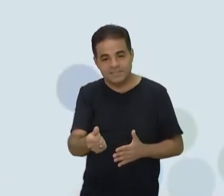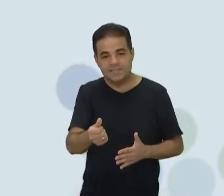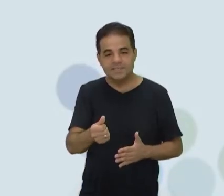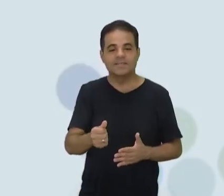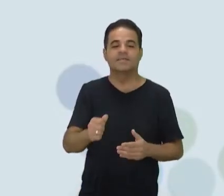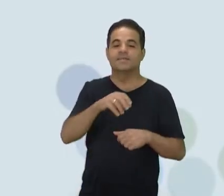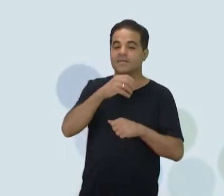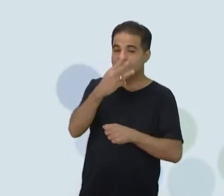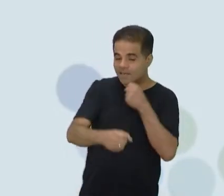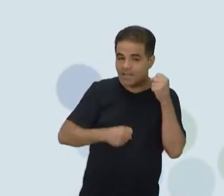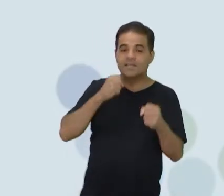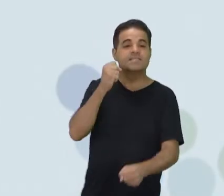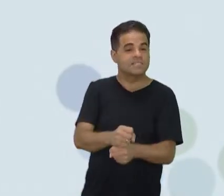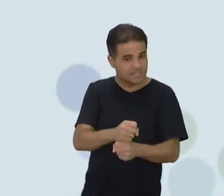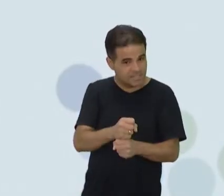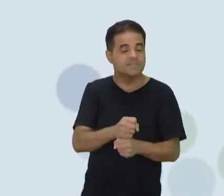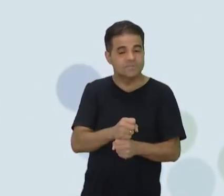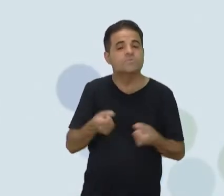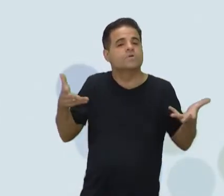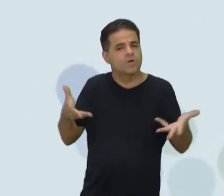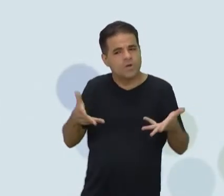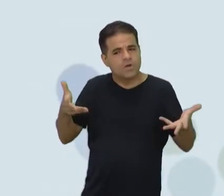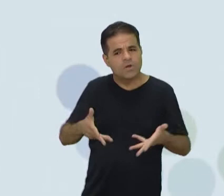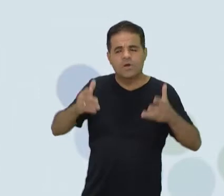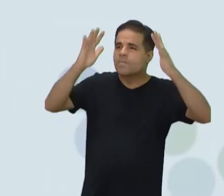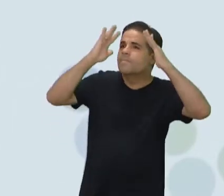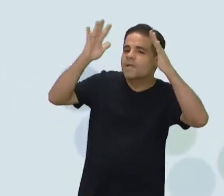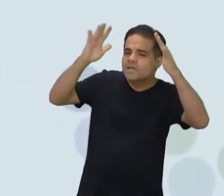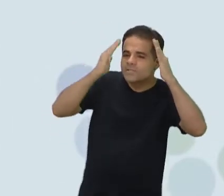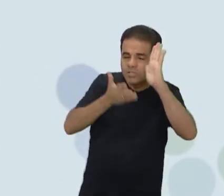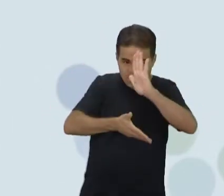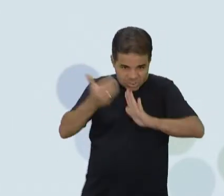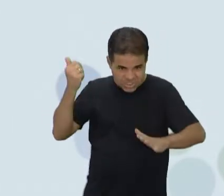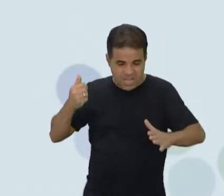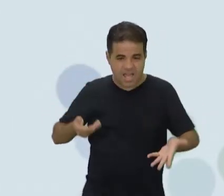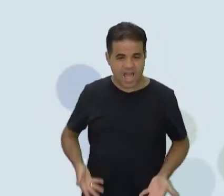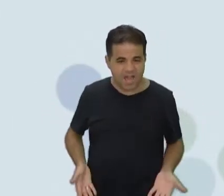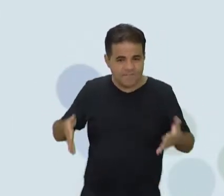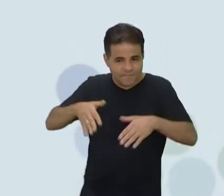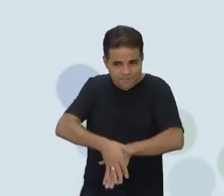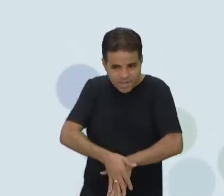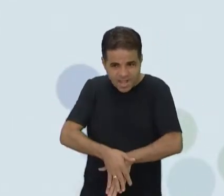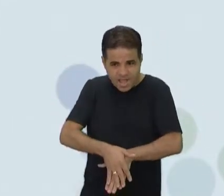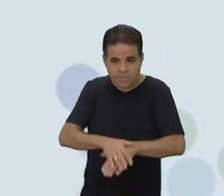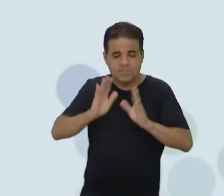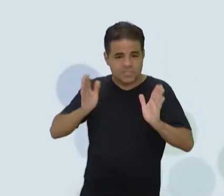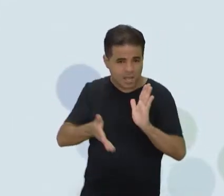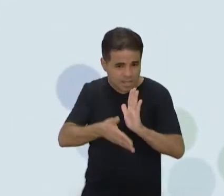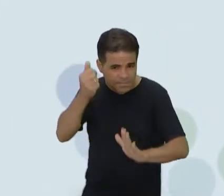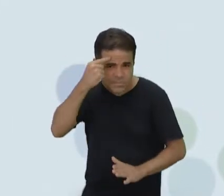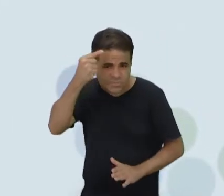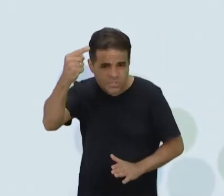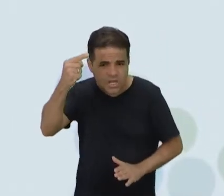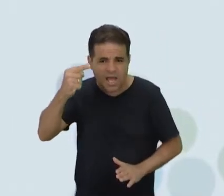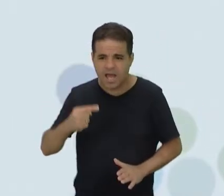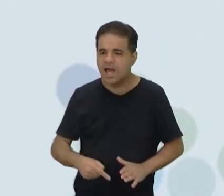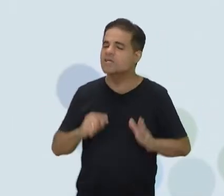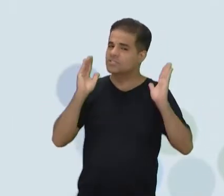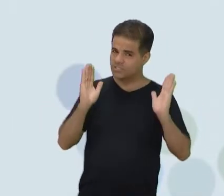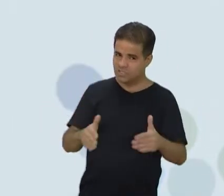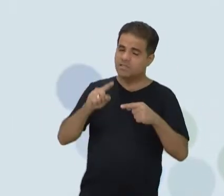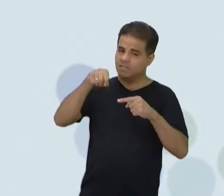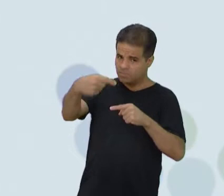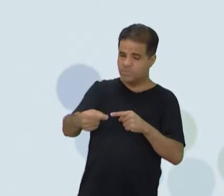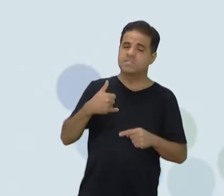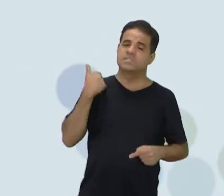mais 3 aninhos... Tá, agora a gente pensou, você já pensou em tirar a fralda, né? Porque nessa faixa, né, normalmente depois